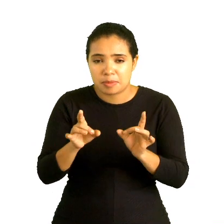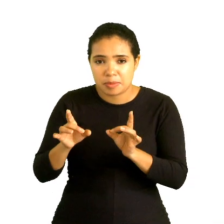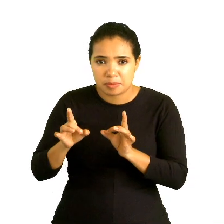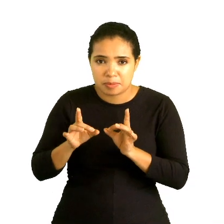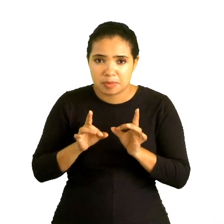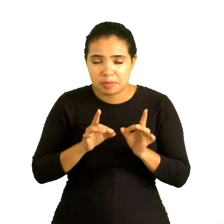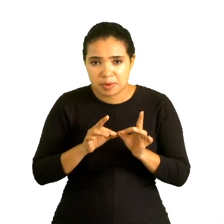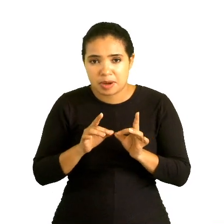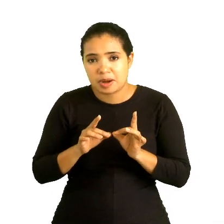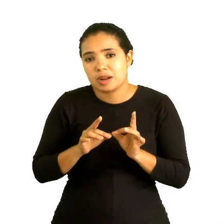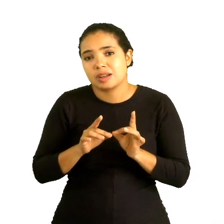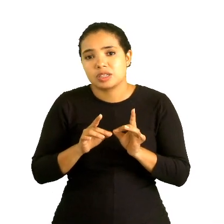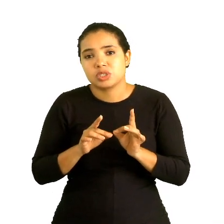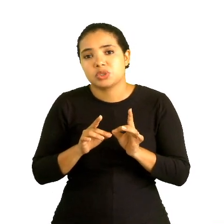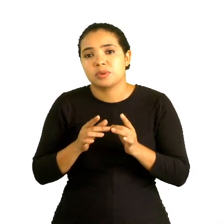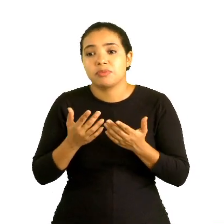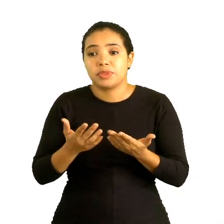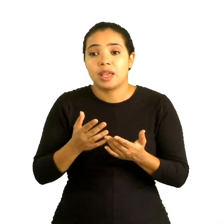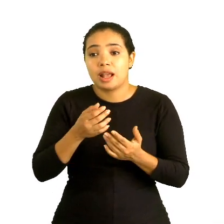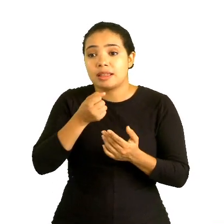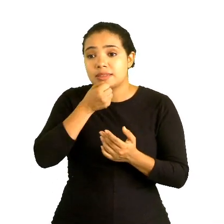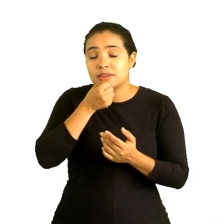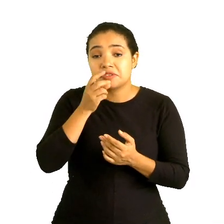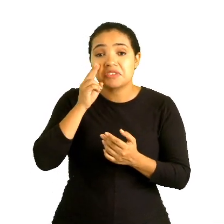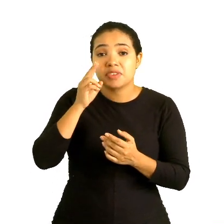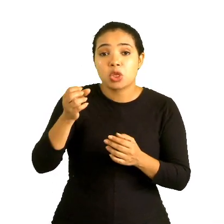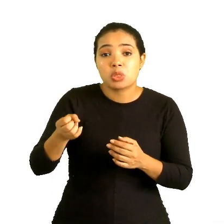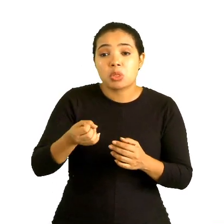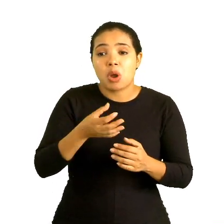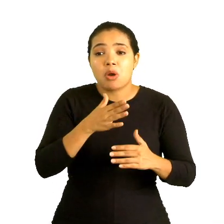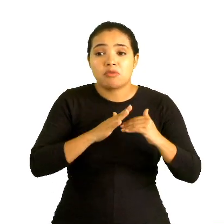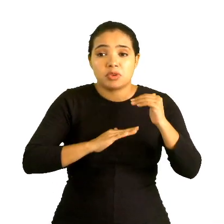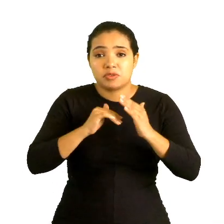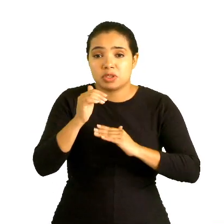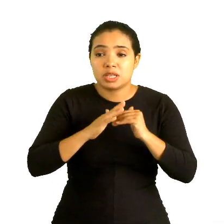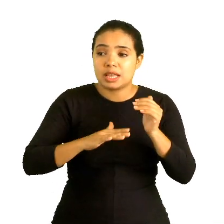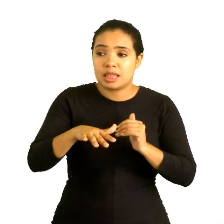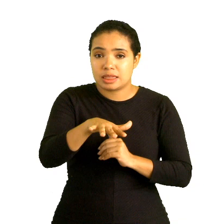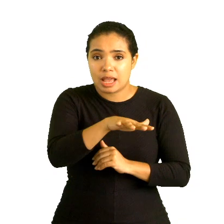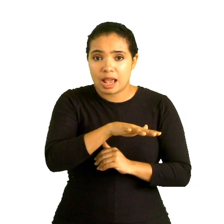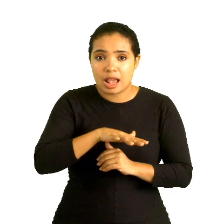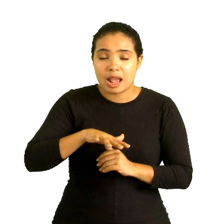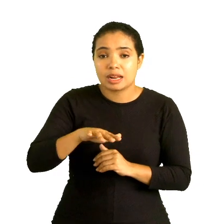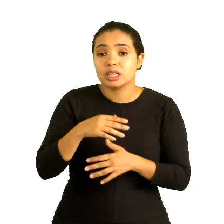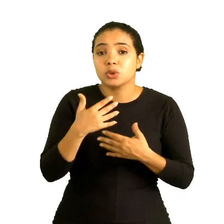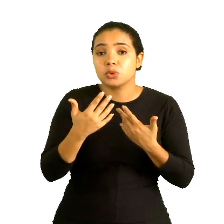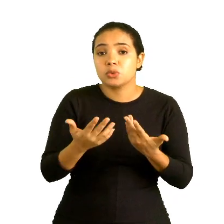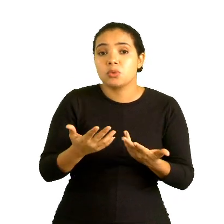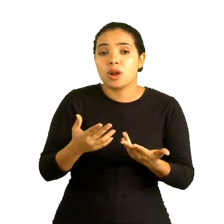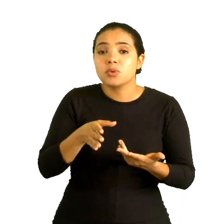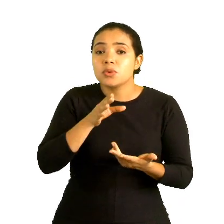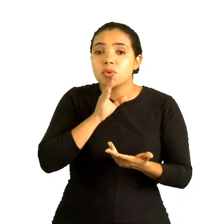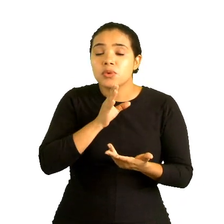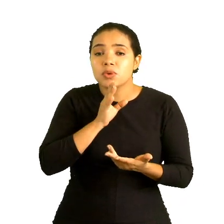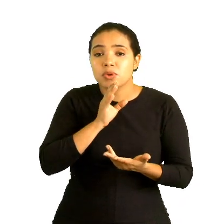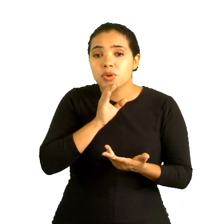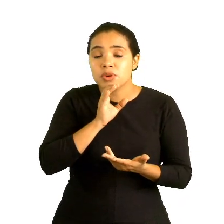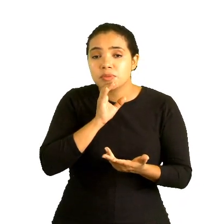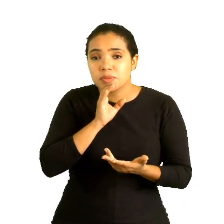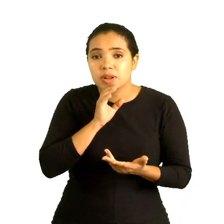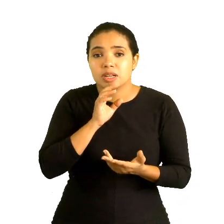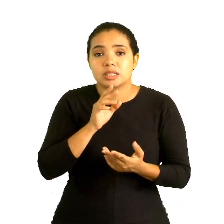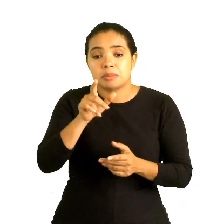ela conta como o mercado vê os novos profissionais da área digital e quais conhecimentos fazem